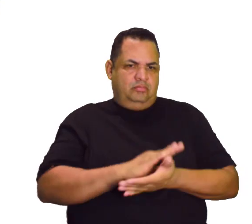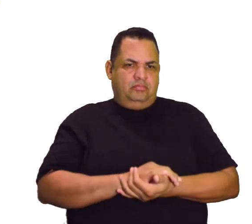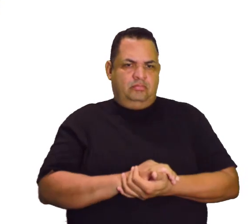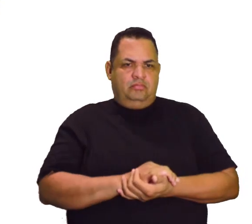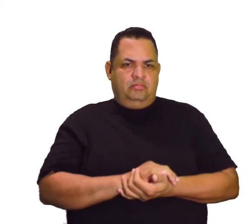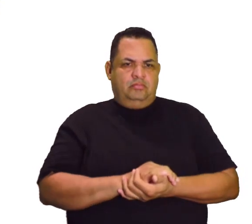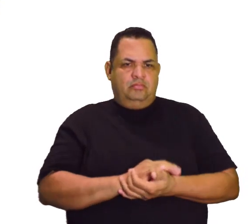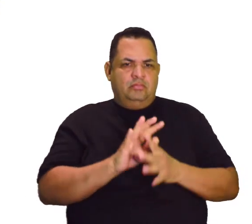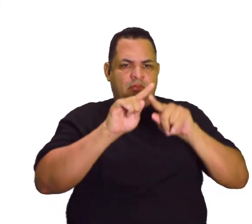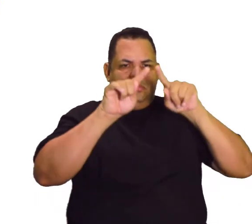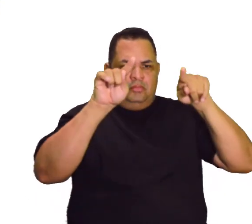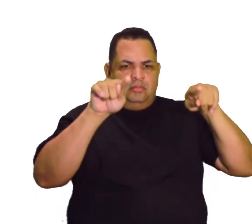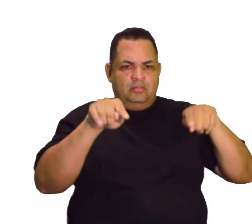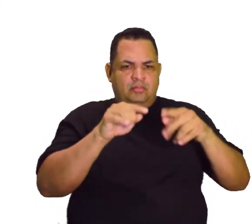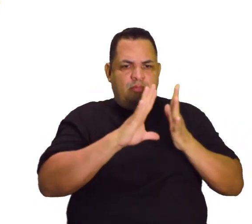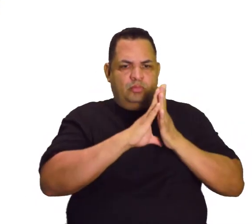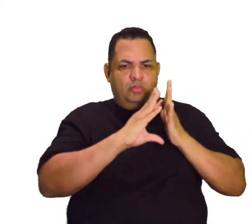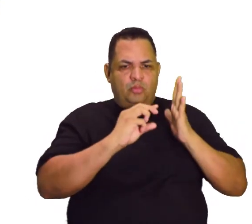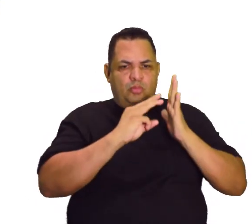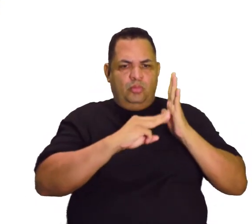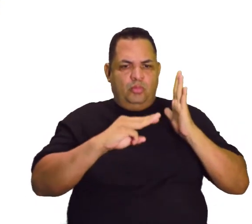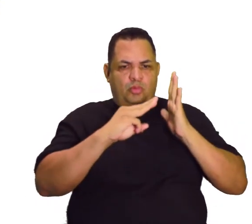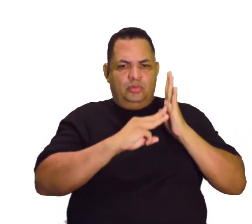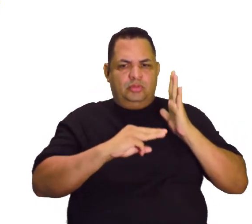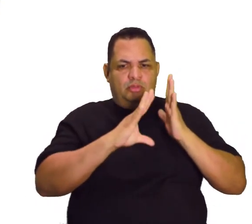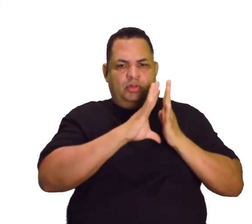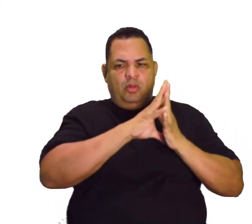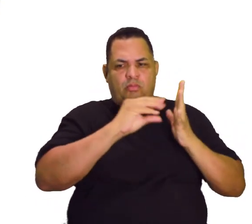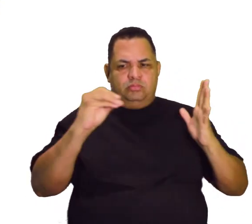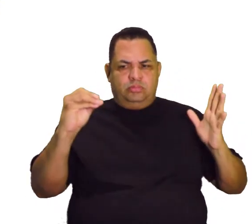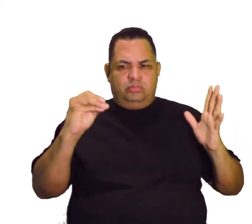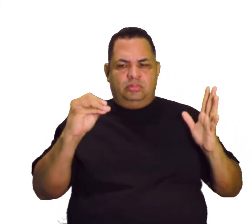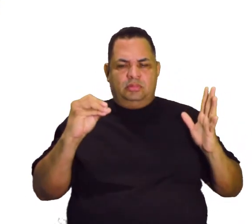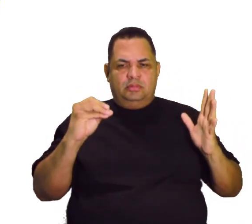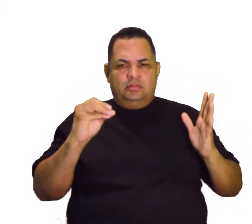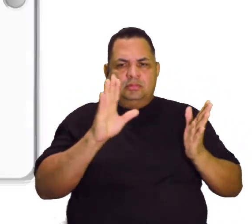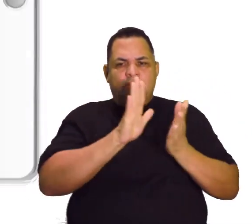por moldes, né, pela a técnica da xilogravura.